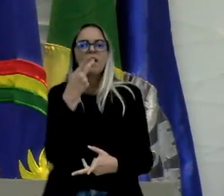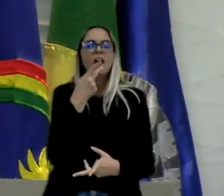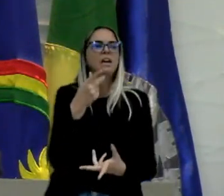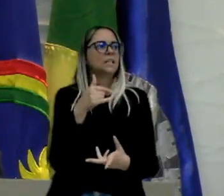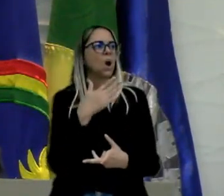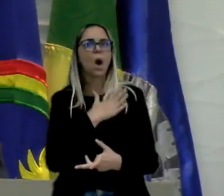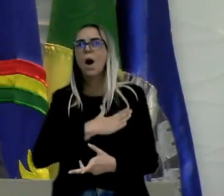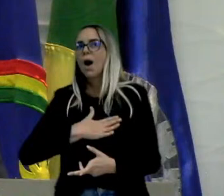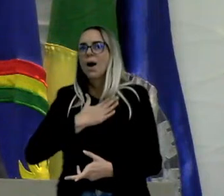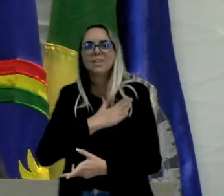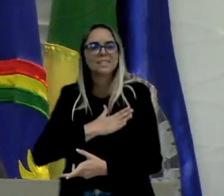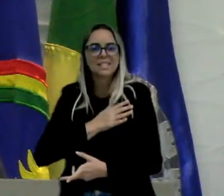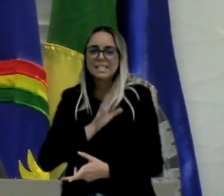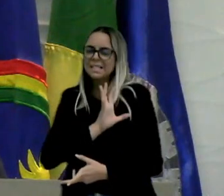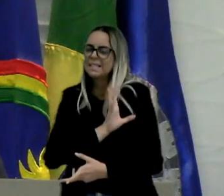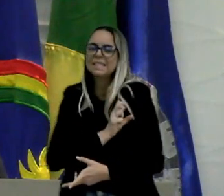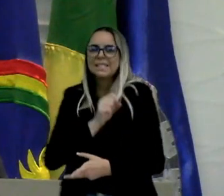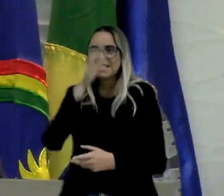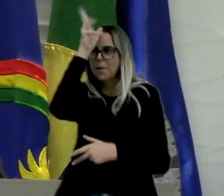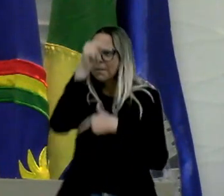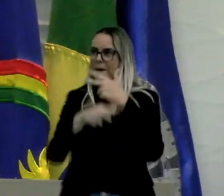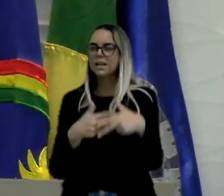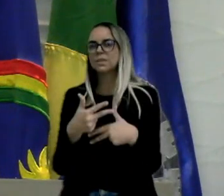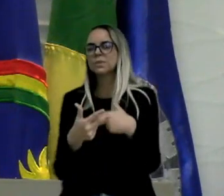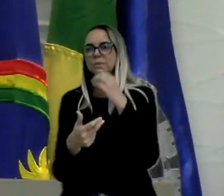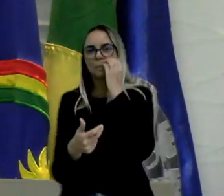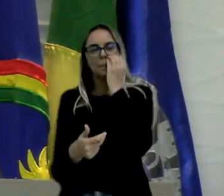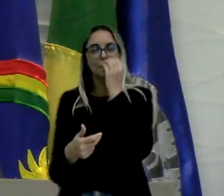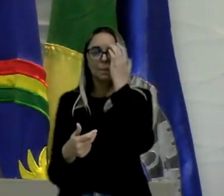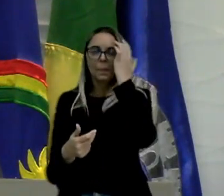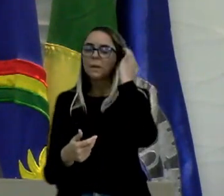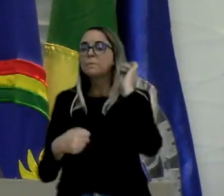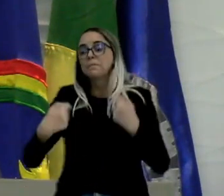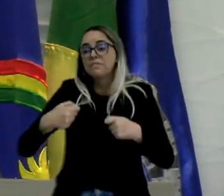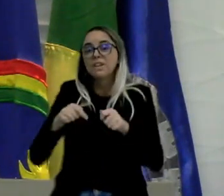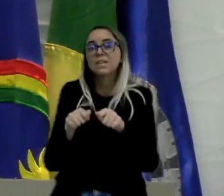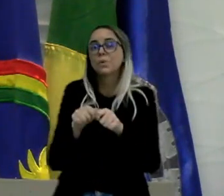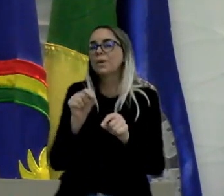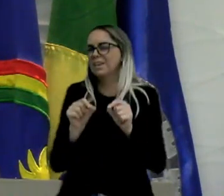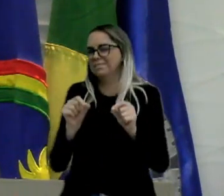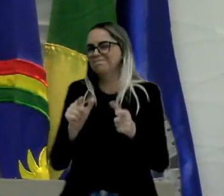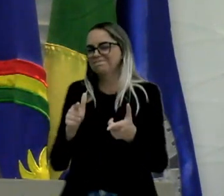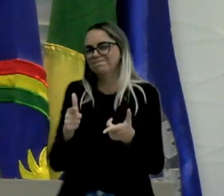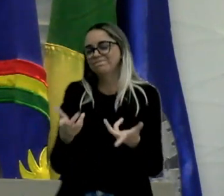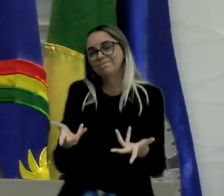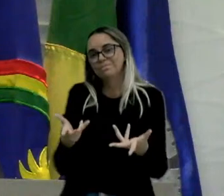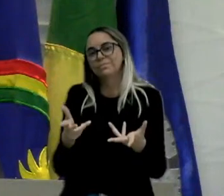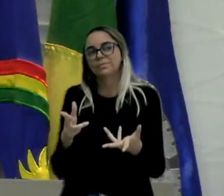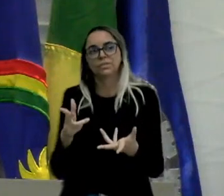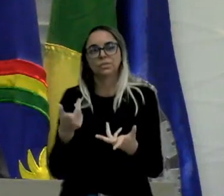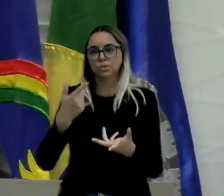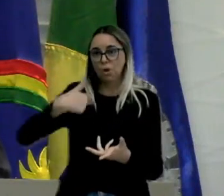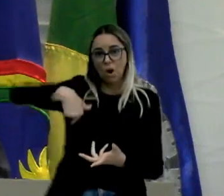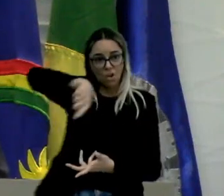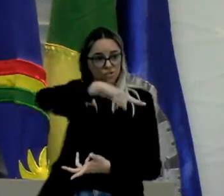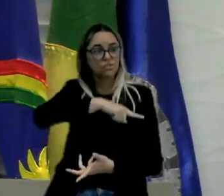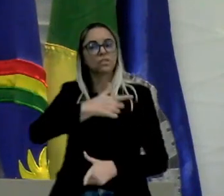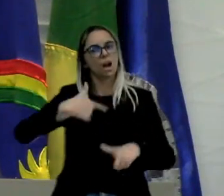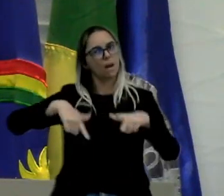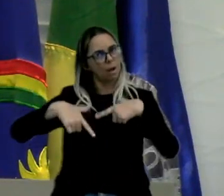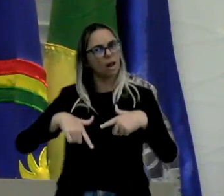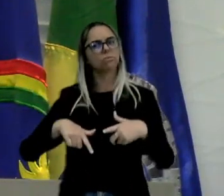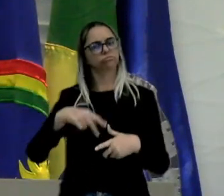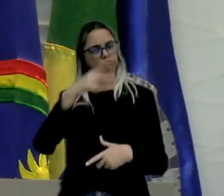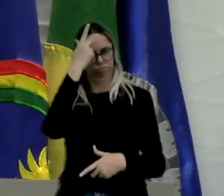São Bento e deviam fazer o quê deixasse que nós fizemos o nosso trabalho como sempre foi